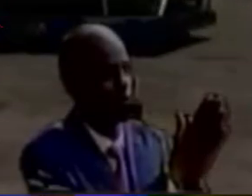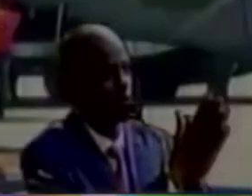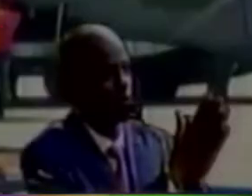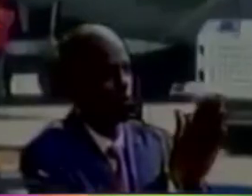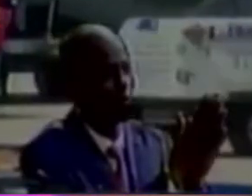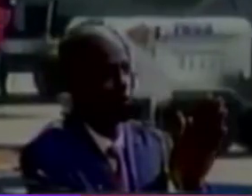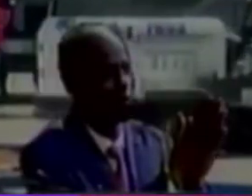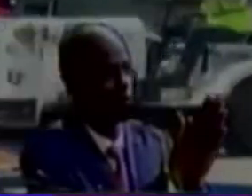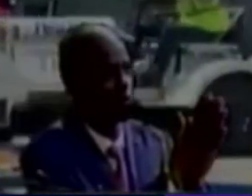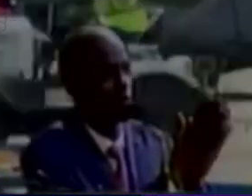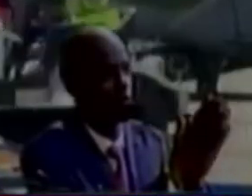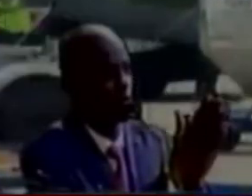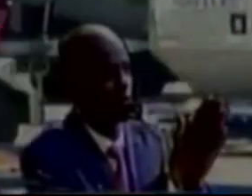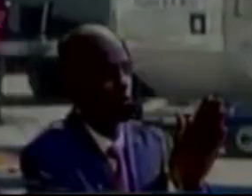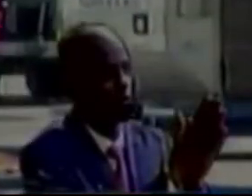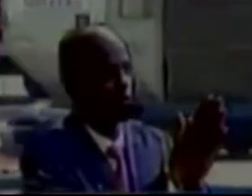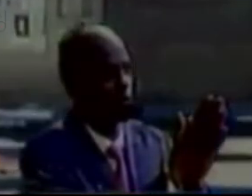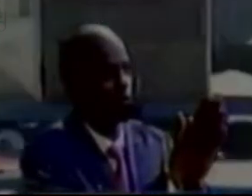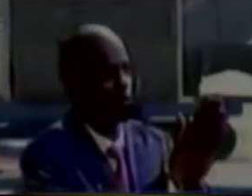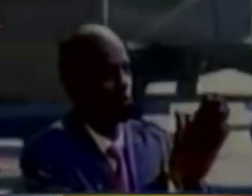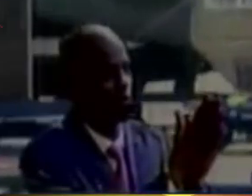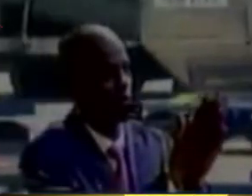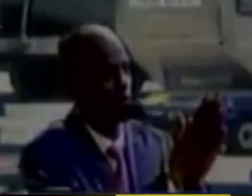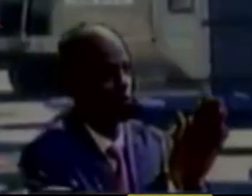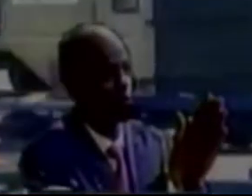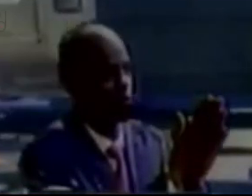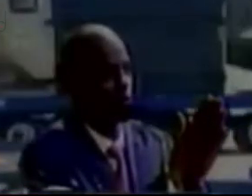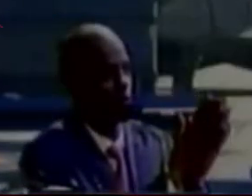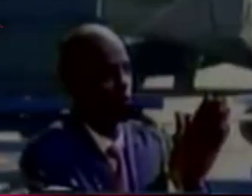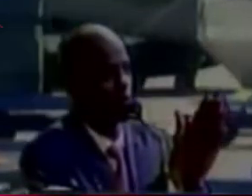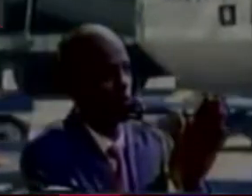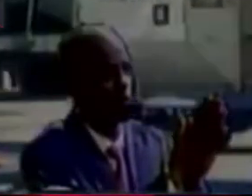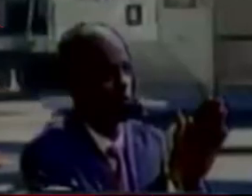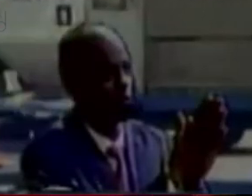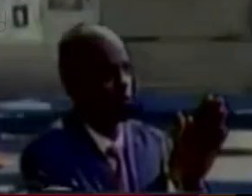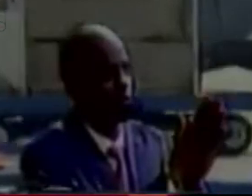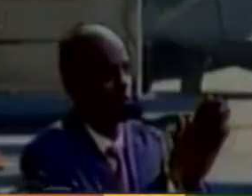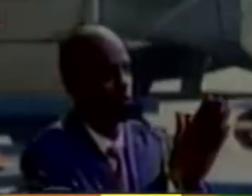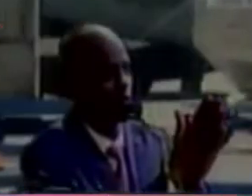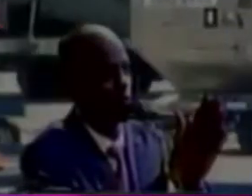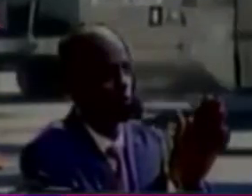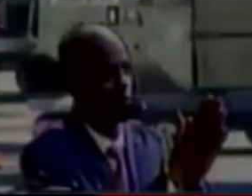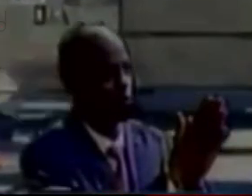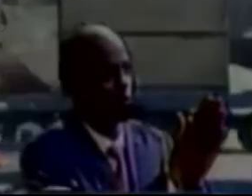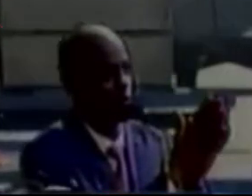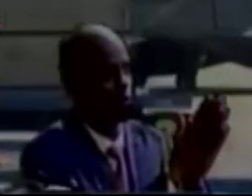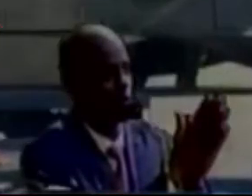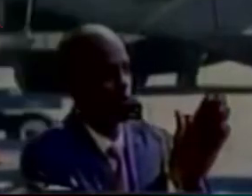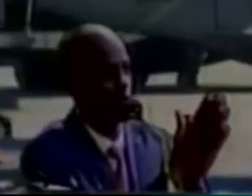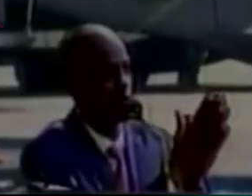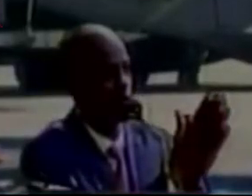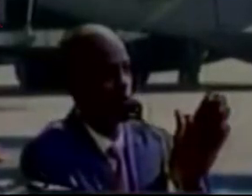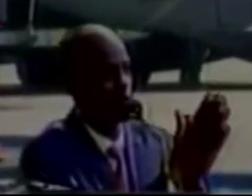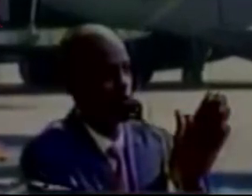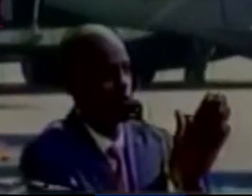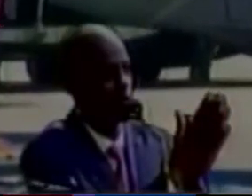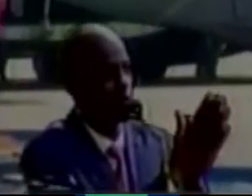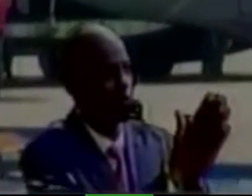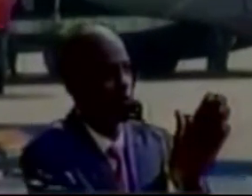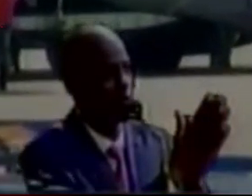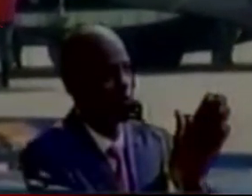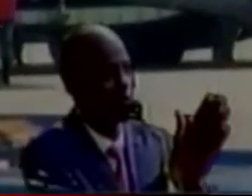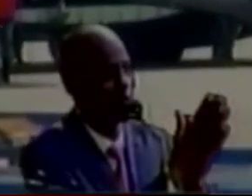grande amitié. Et puis, on finit avec pour aider le peuple, parce que je considère nous comme frères.